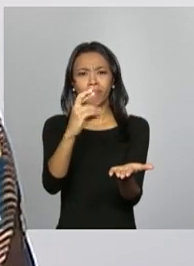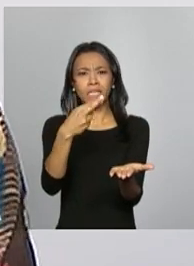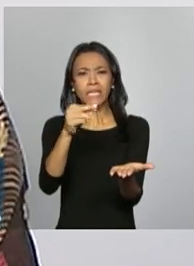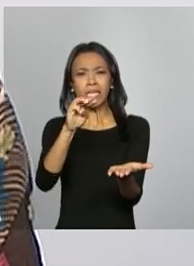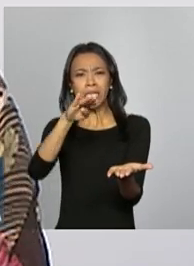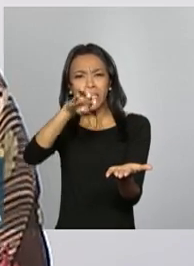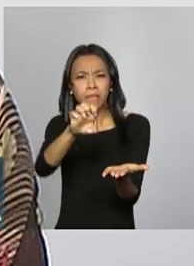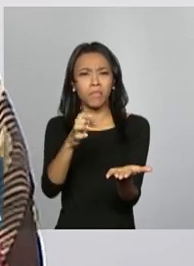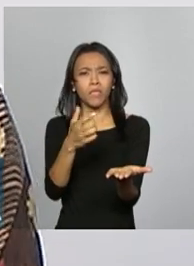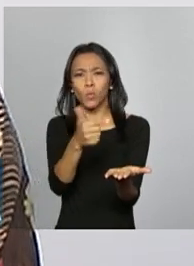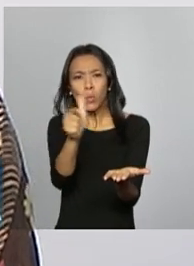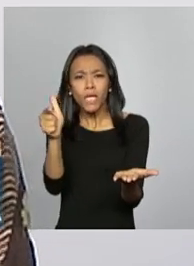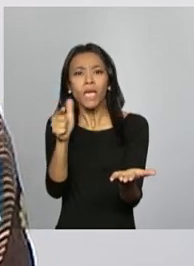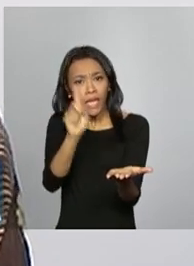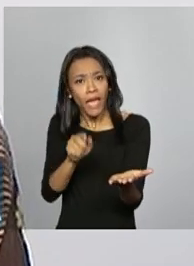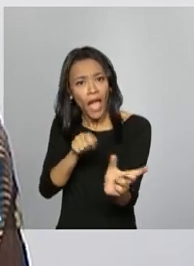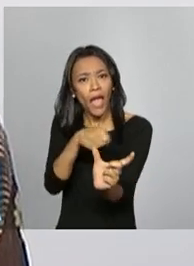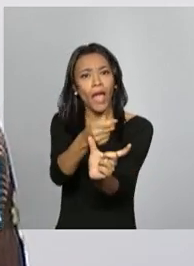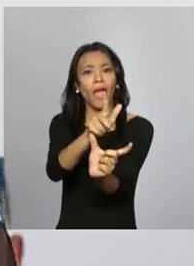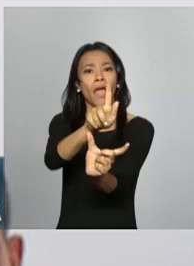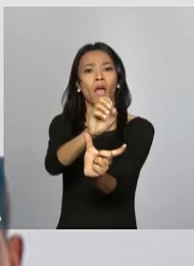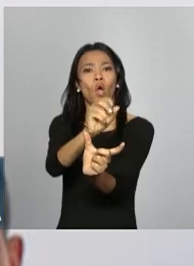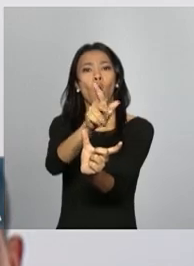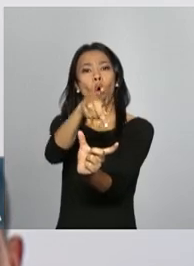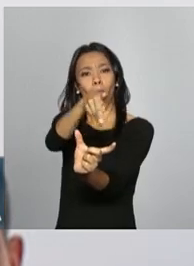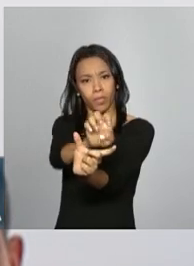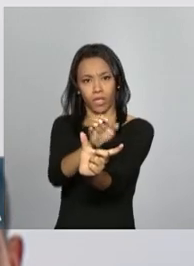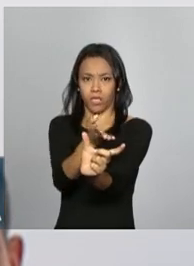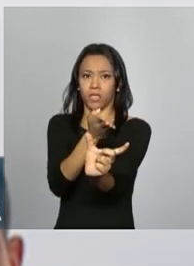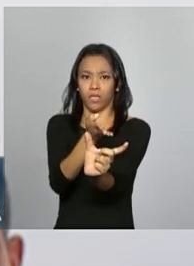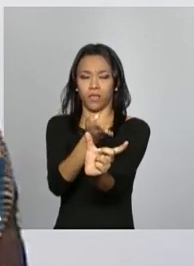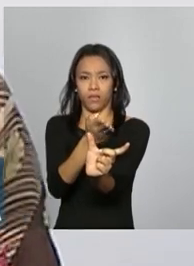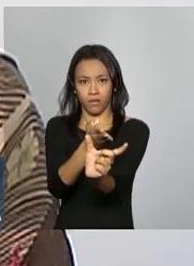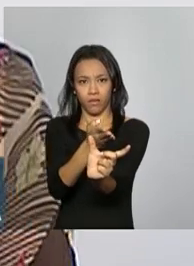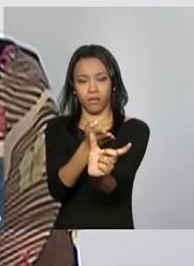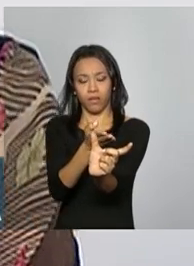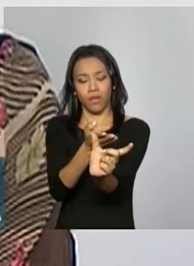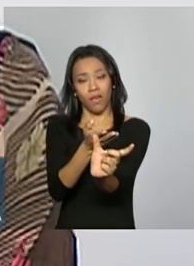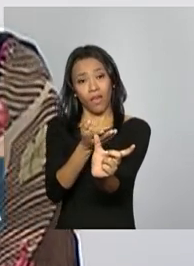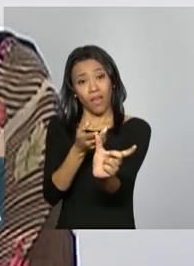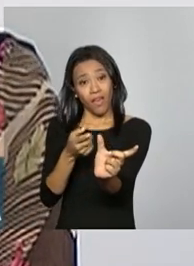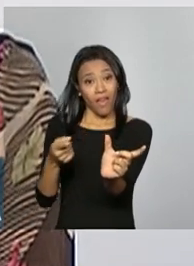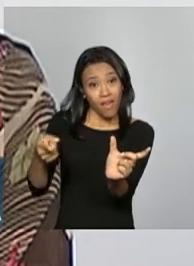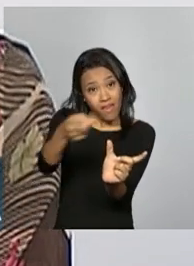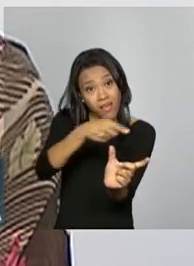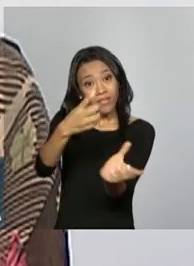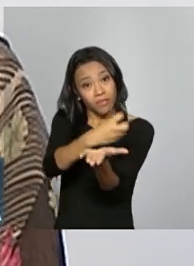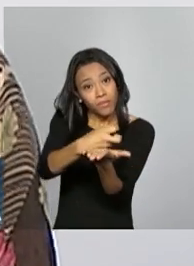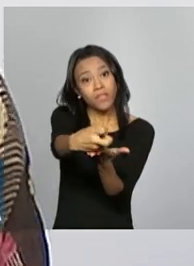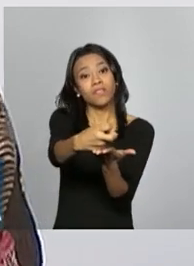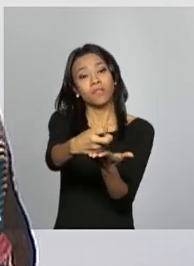impeachment que é golpe, na verdade, ele é uma